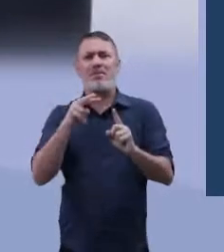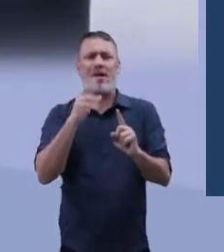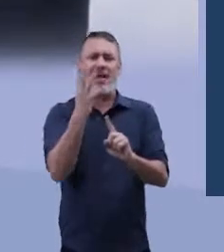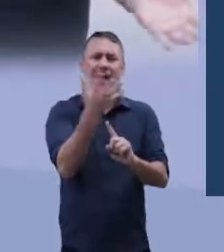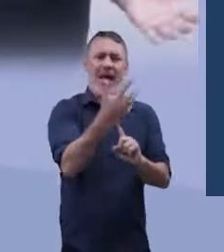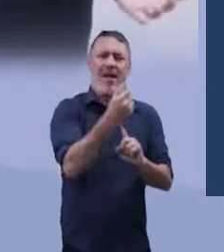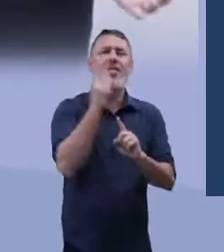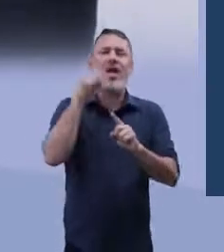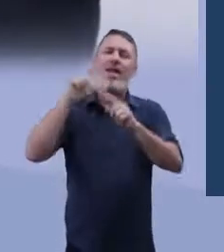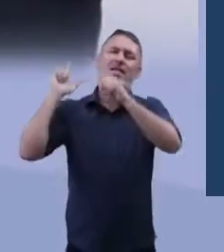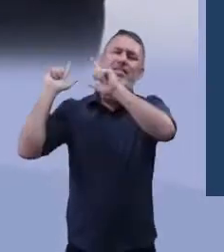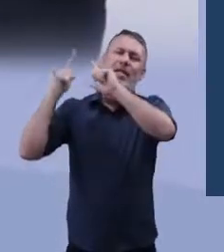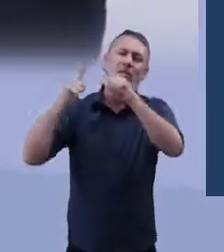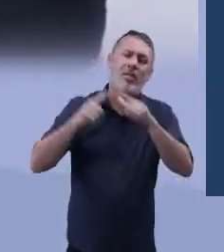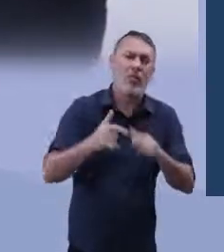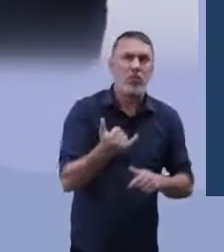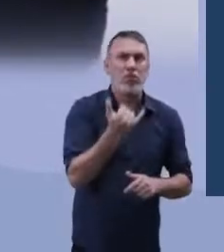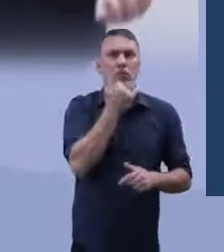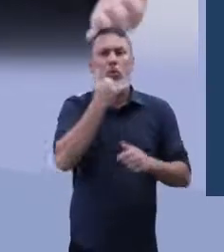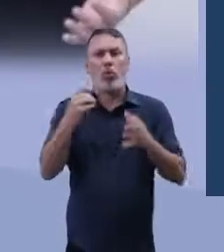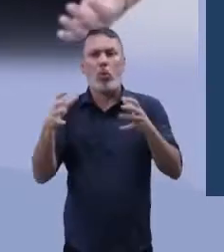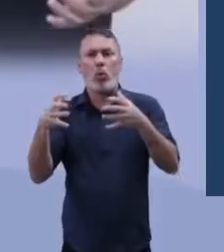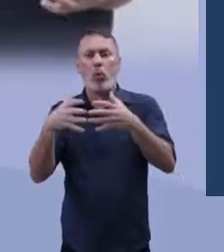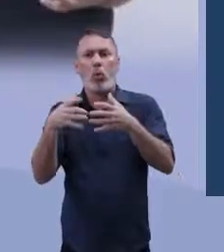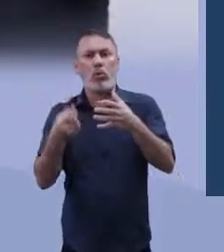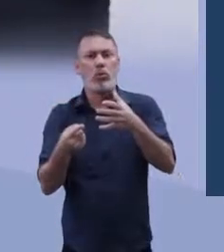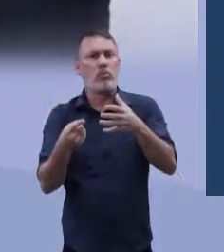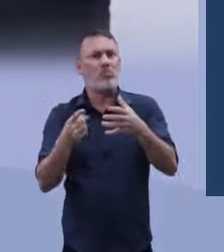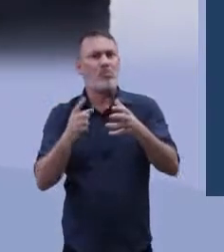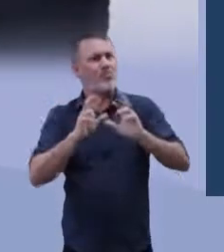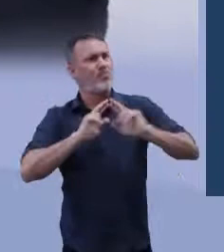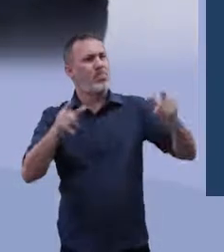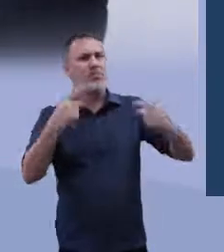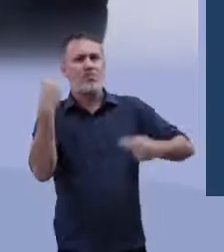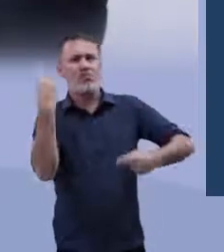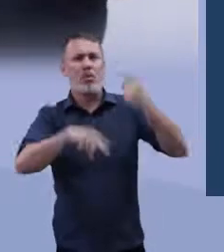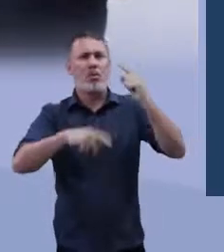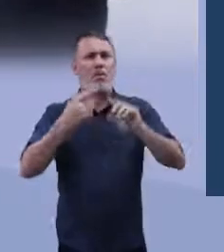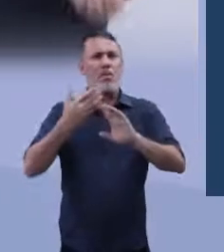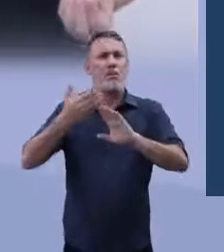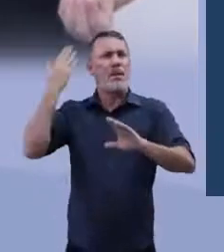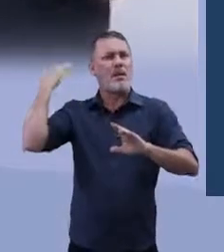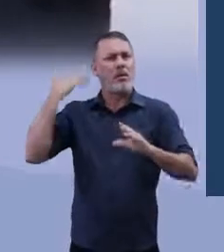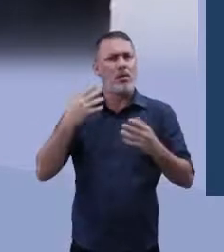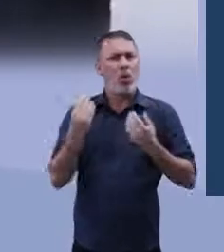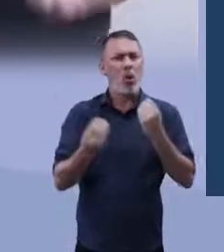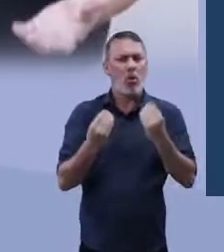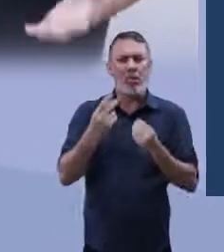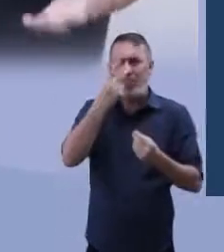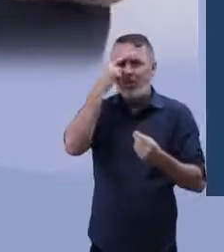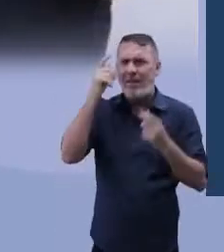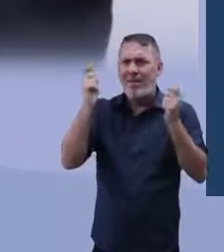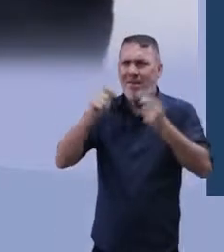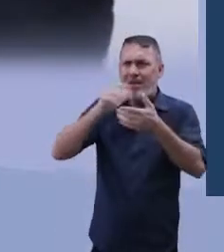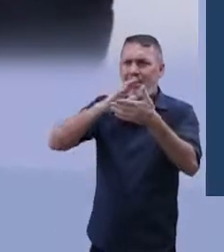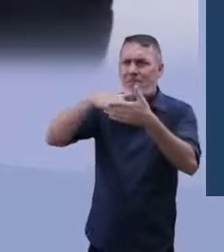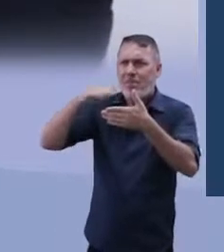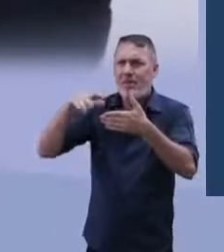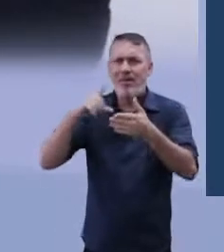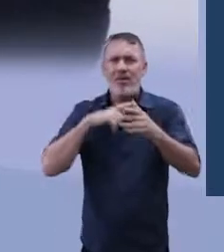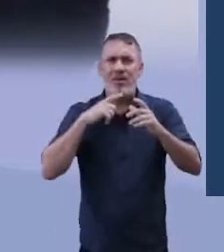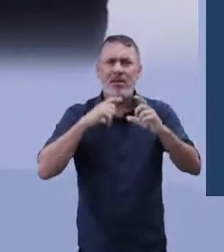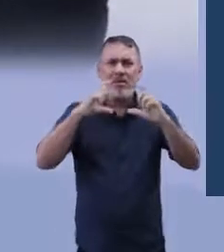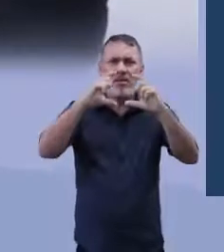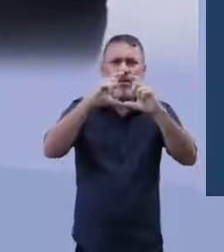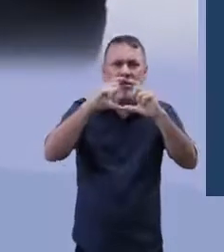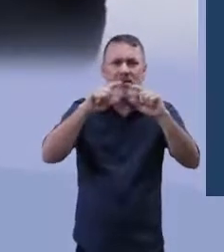perspectivas tradicionais, ele vai romper com o passado, por haver formas cúbicas, cilíndricas, por